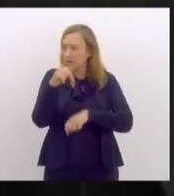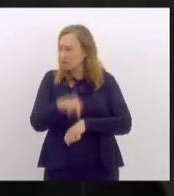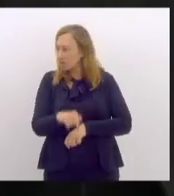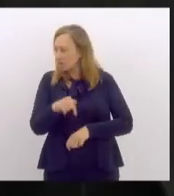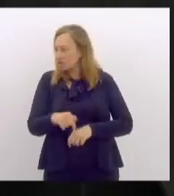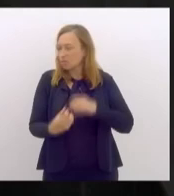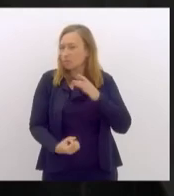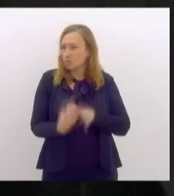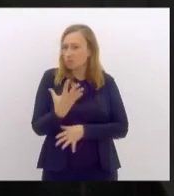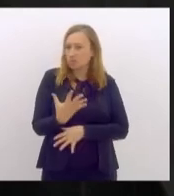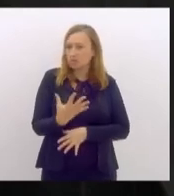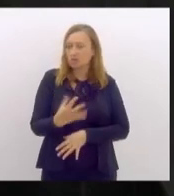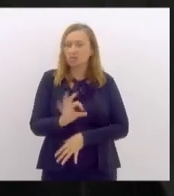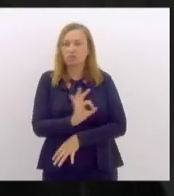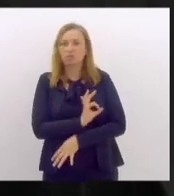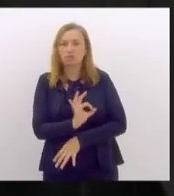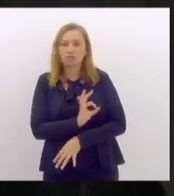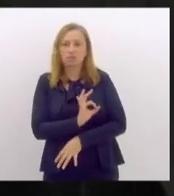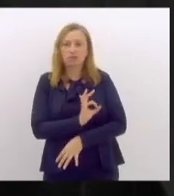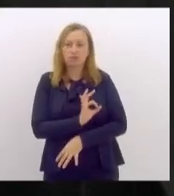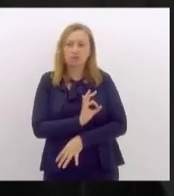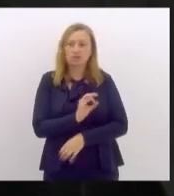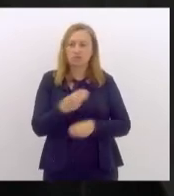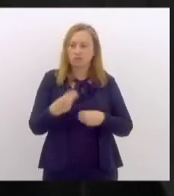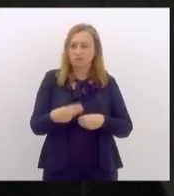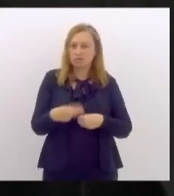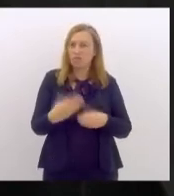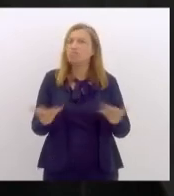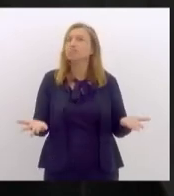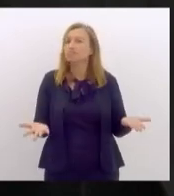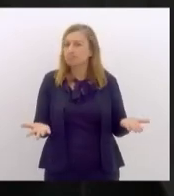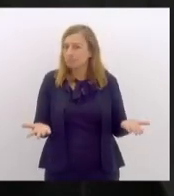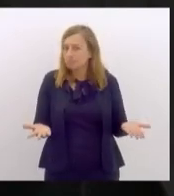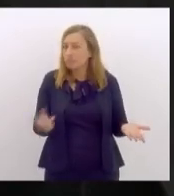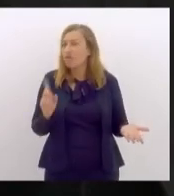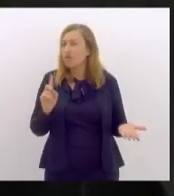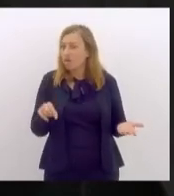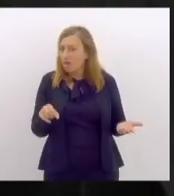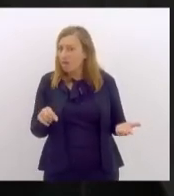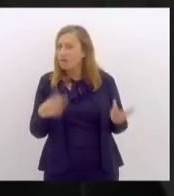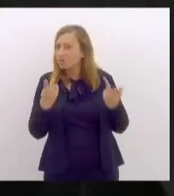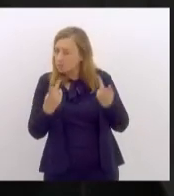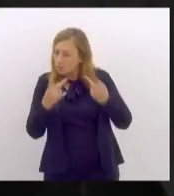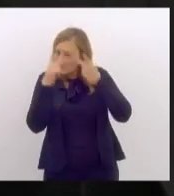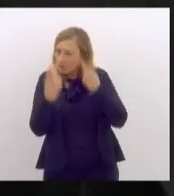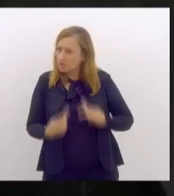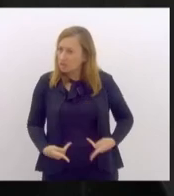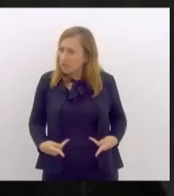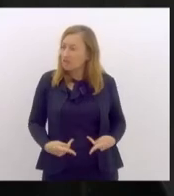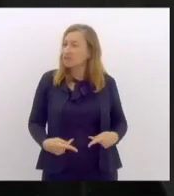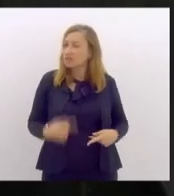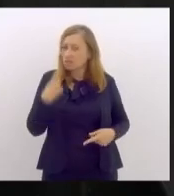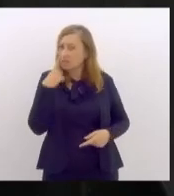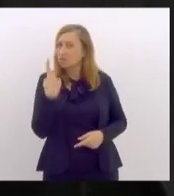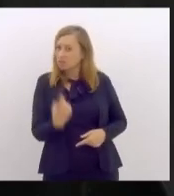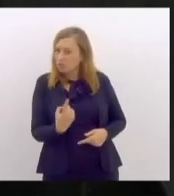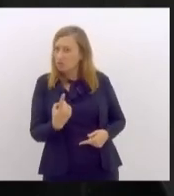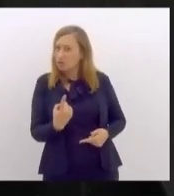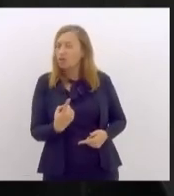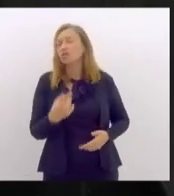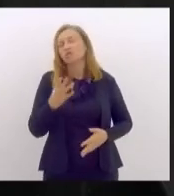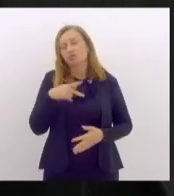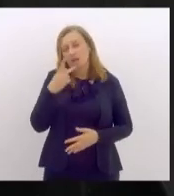produzidas pela Guarda Municipal então é essa a humanidade que está em jogo e eu